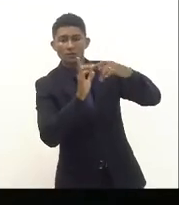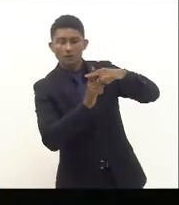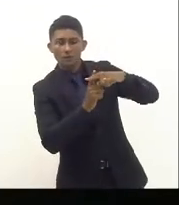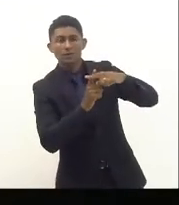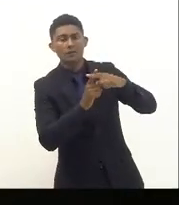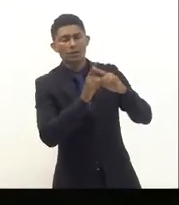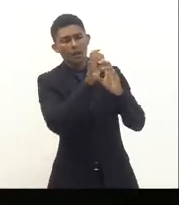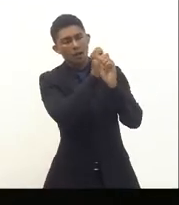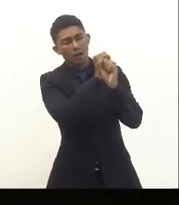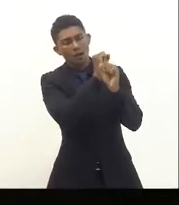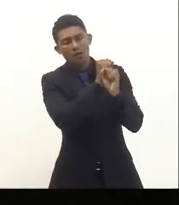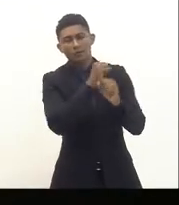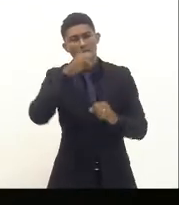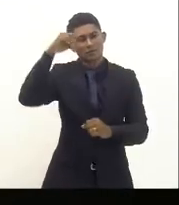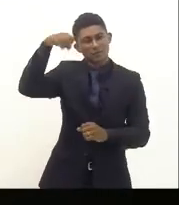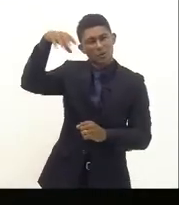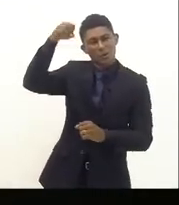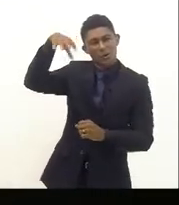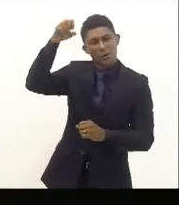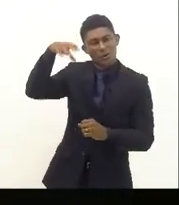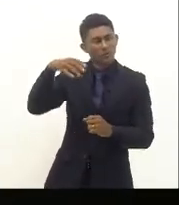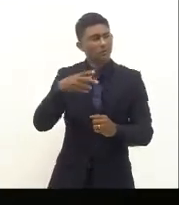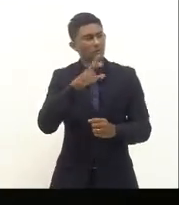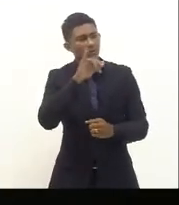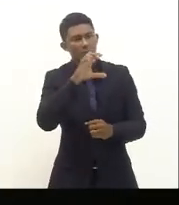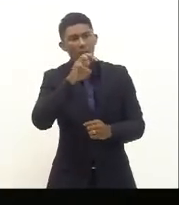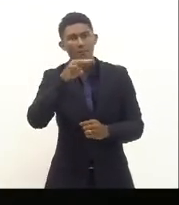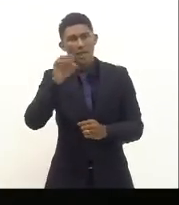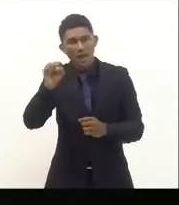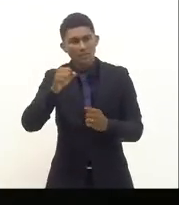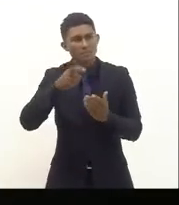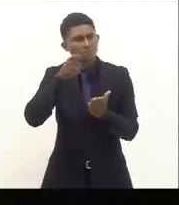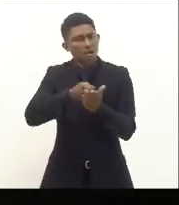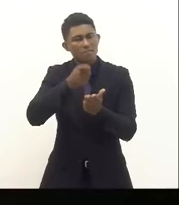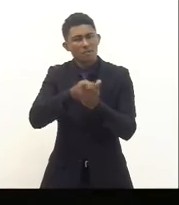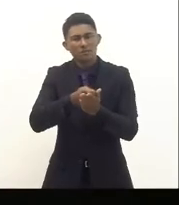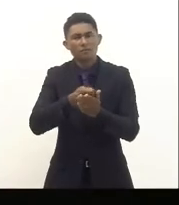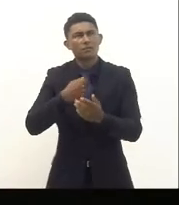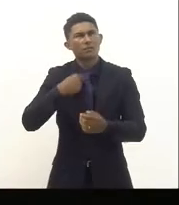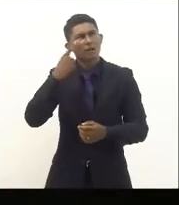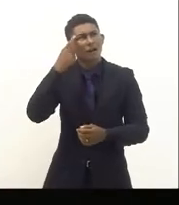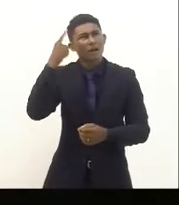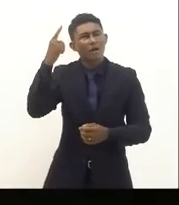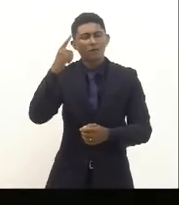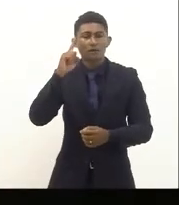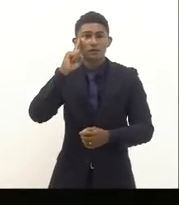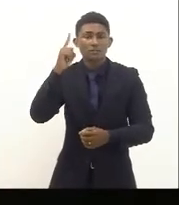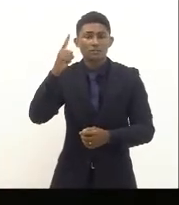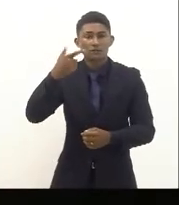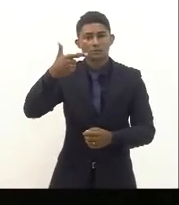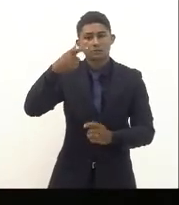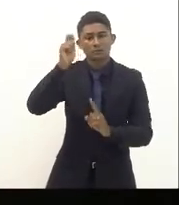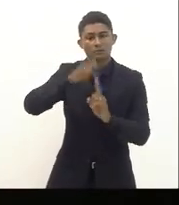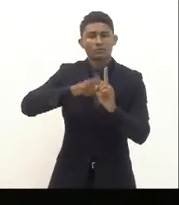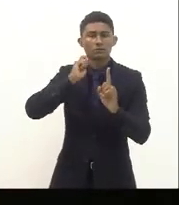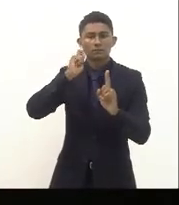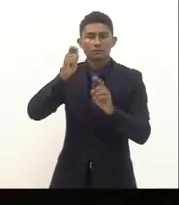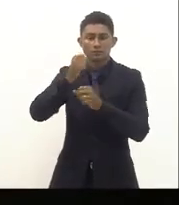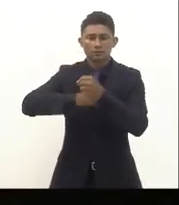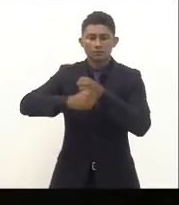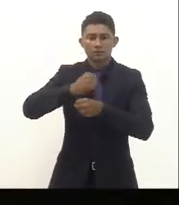igrejas templos religiosos e entidades filantrópicas Eu lembro que era 22 de abril de